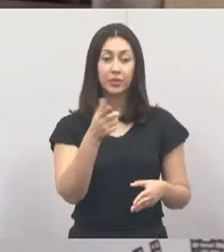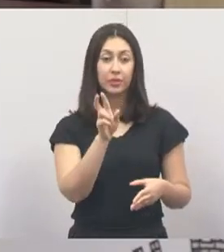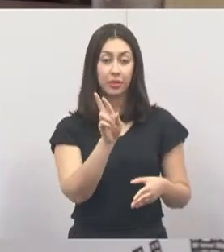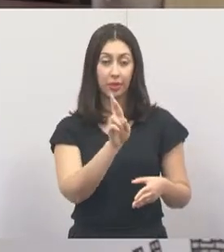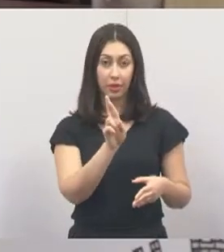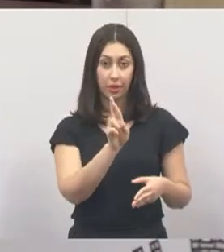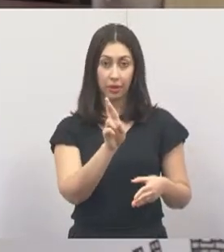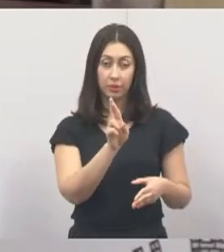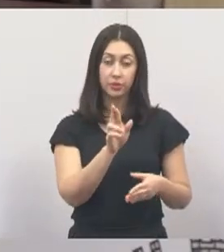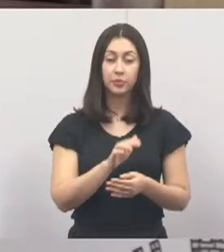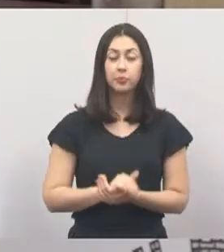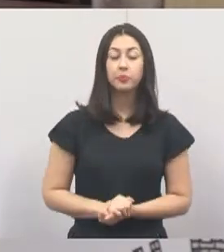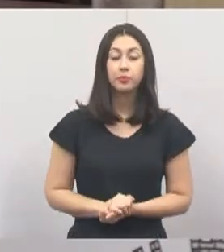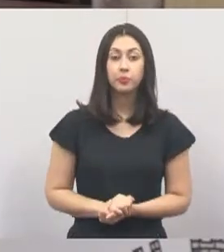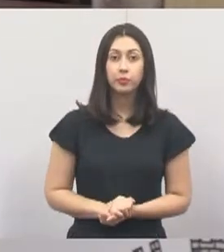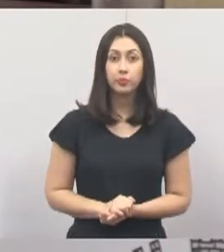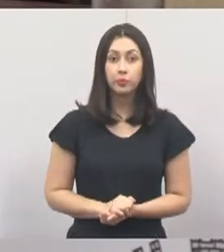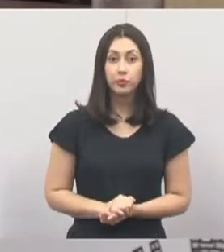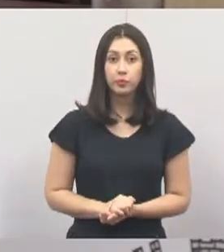1.242,42.